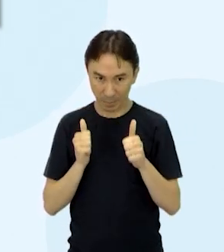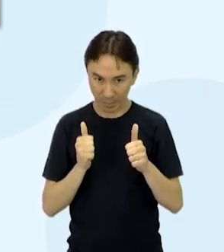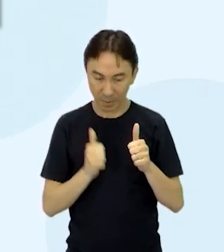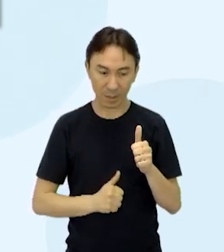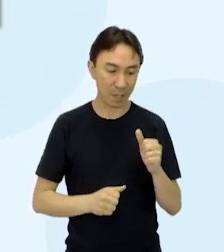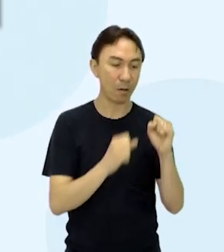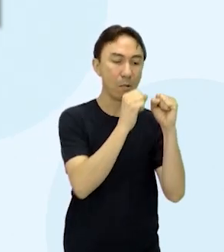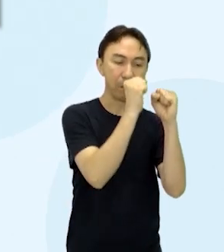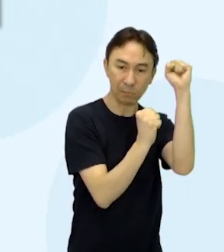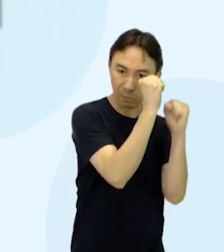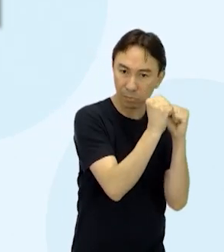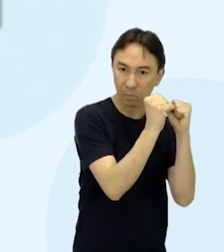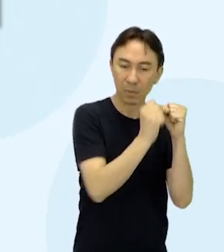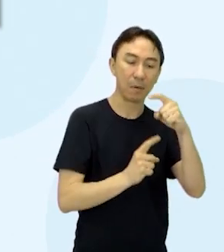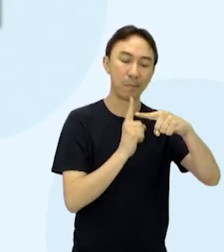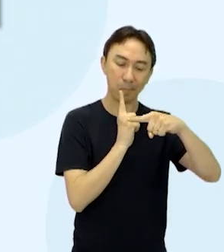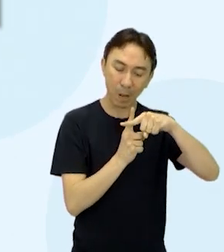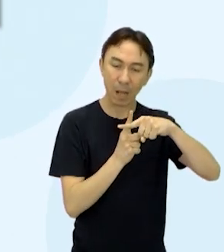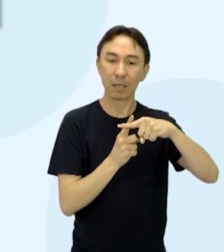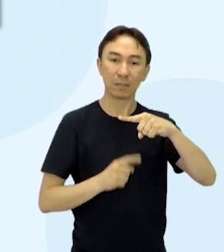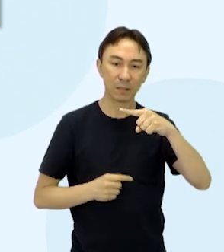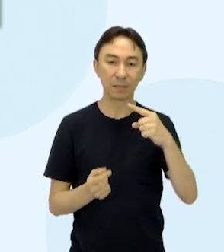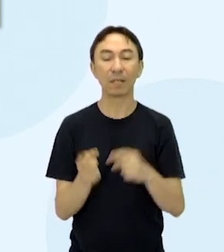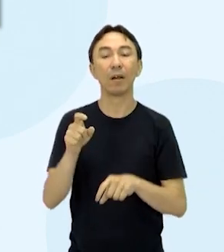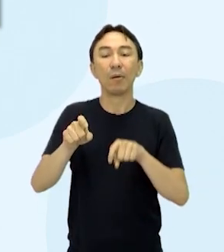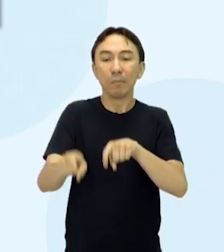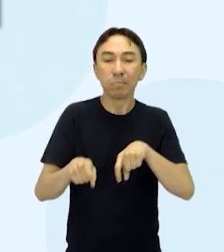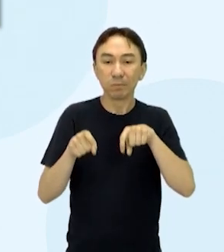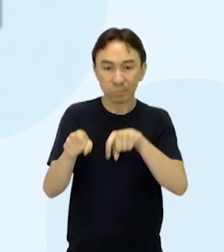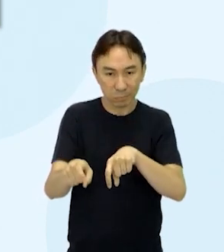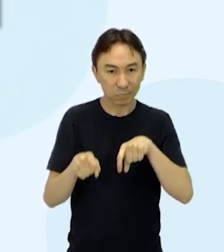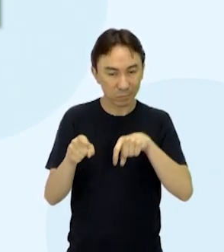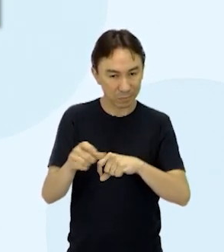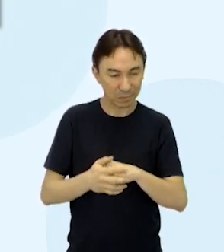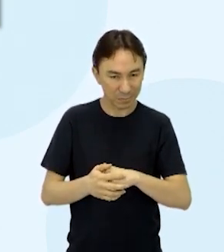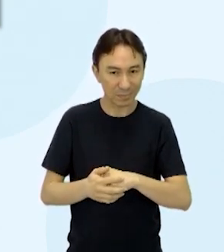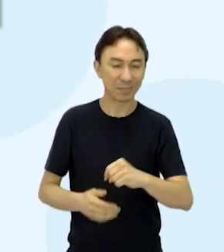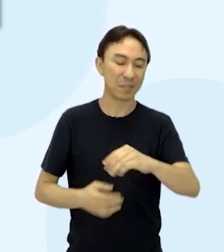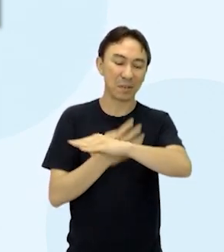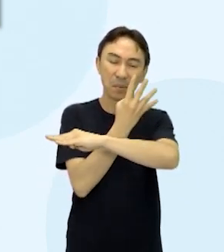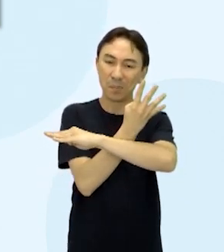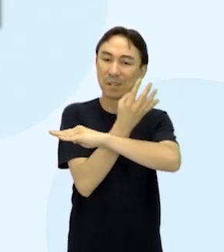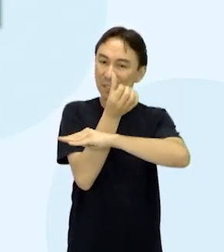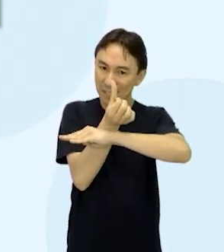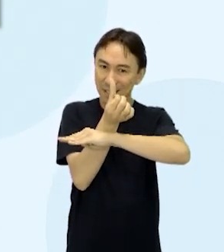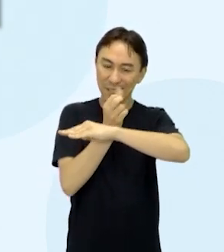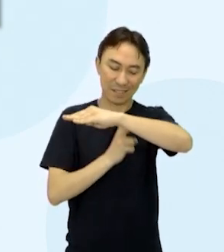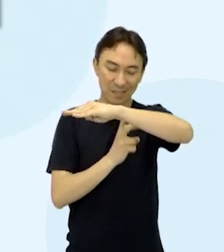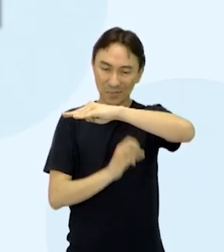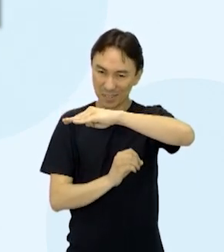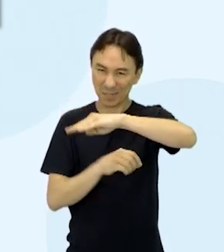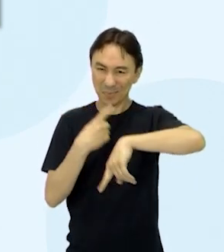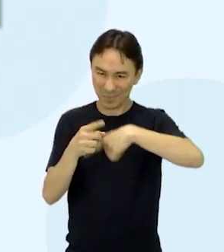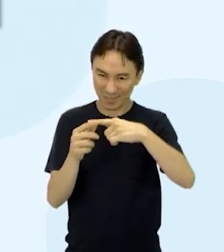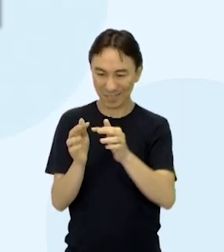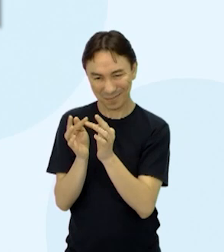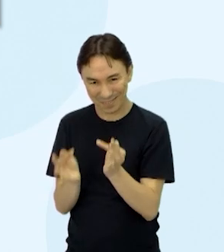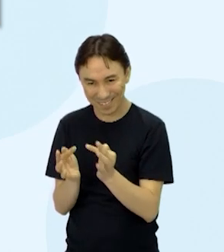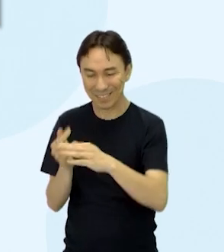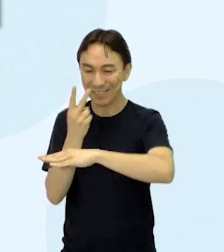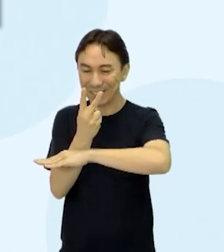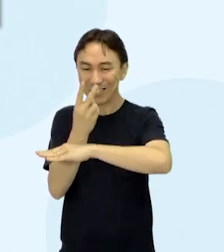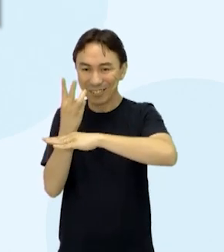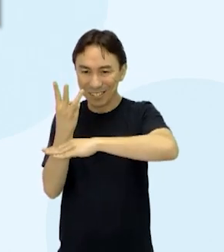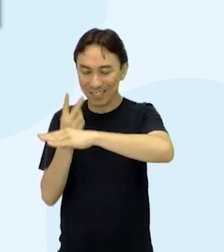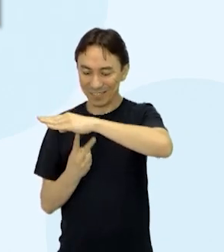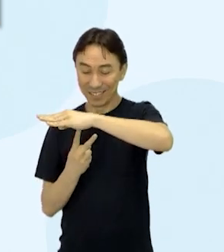né? Que era o 46,50, que a gente simplificou, virou 23,25. E aí, Vivi, para eu